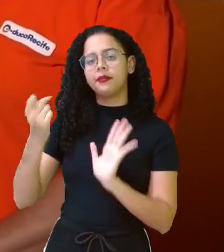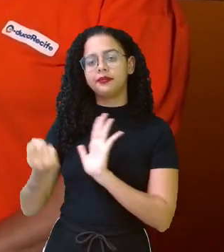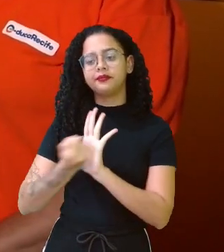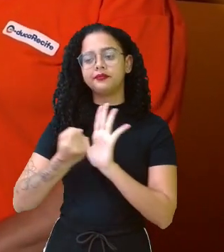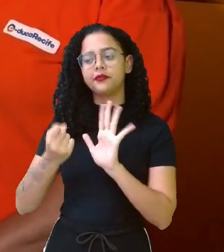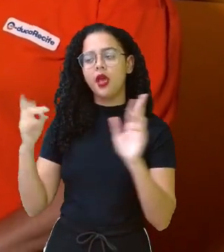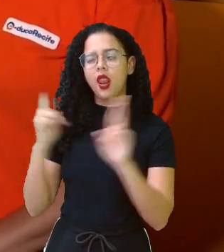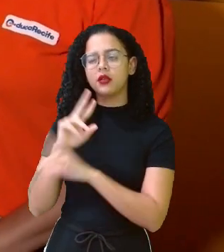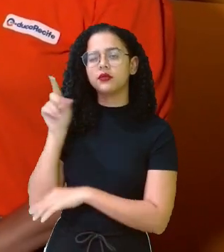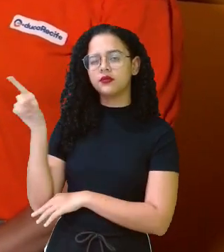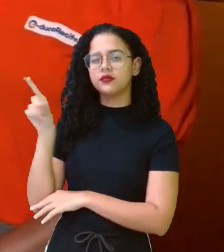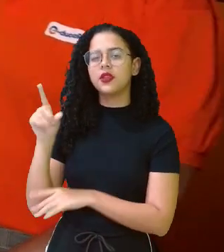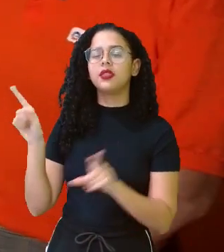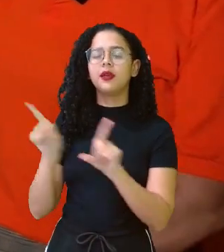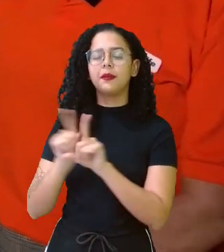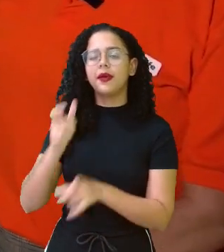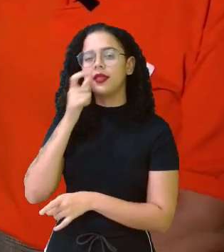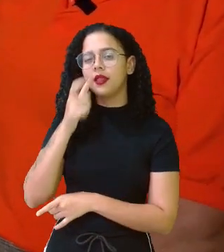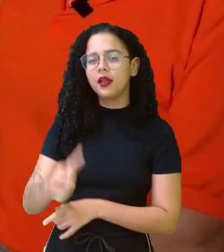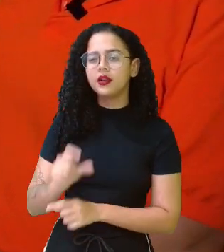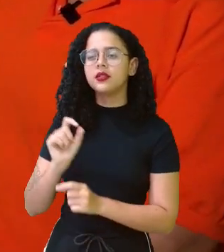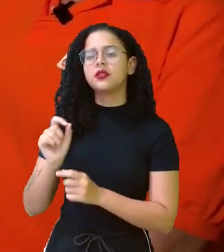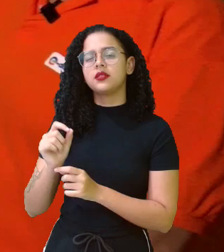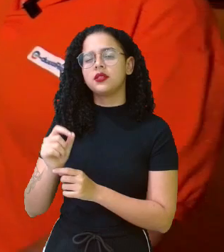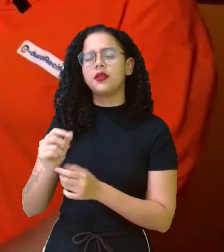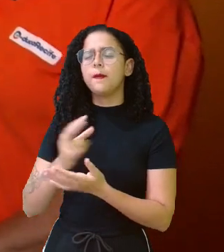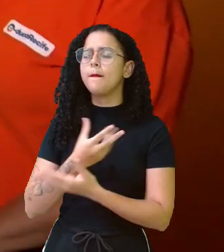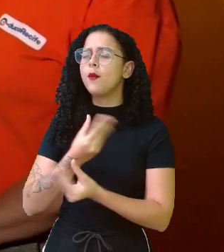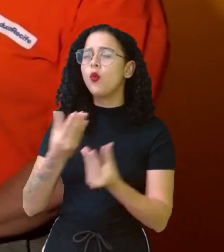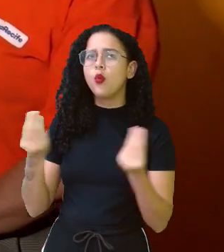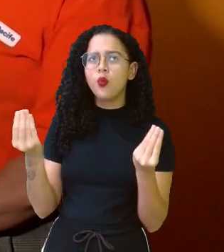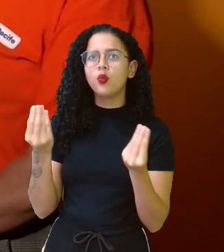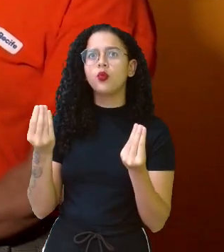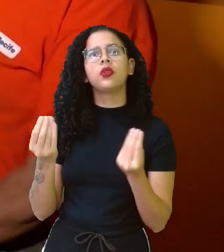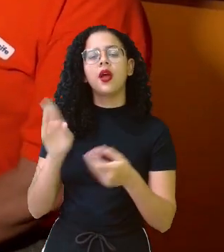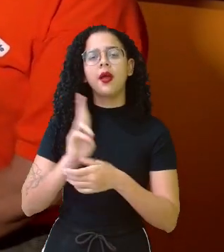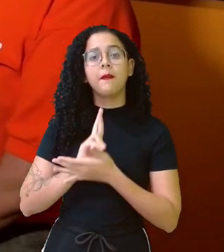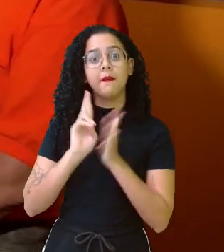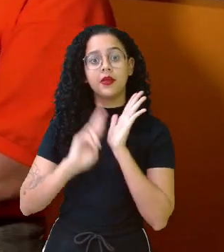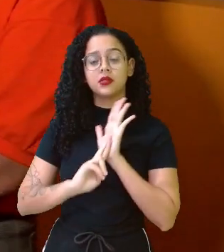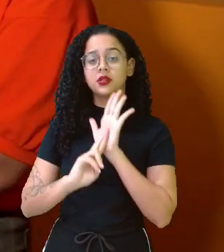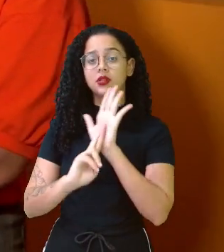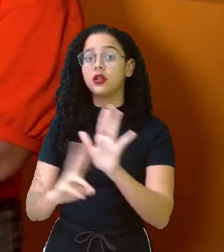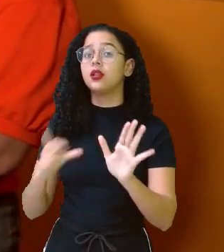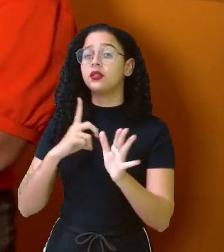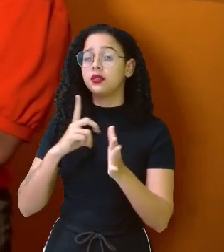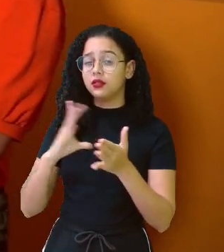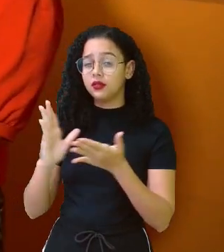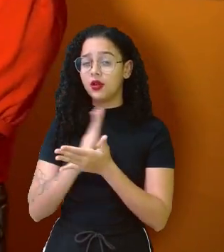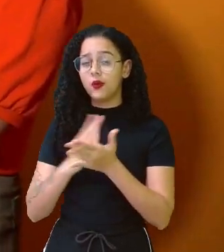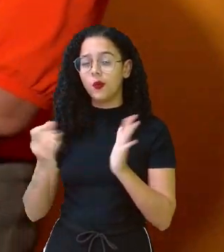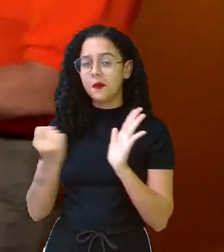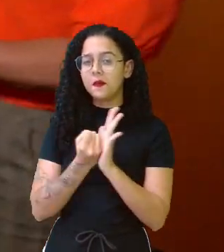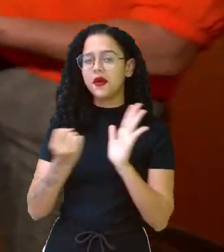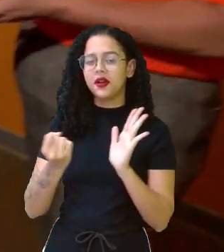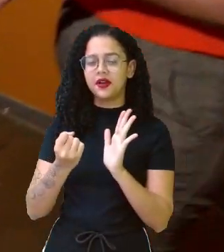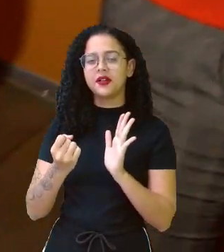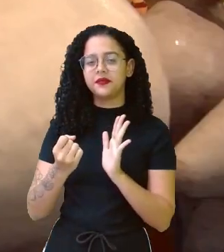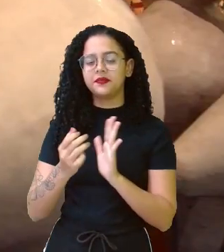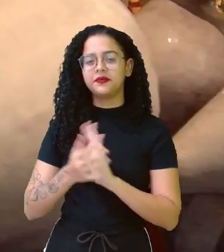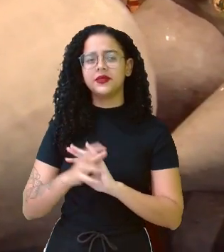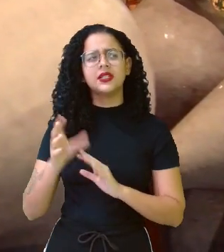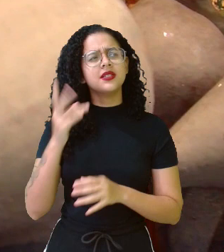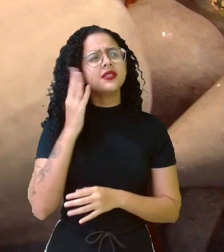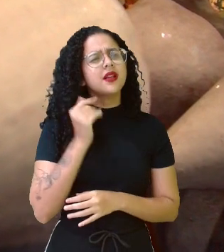Então é interessante também destacar que muitas dessas representações, elas trazem também elementos simbólicos. E sabe o que me lembrou, André, quando eu vi